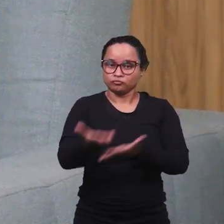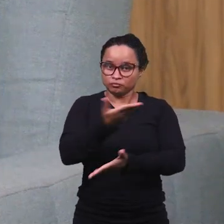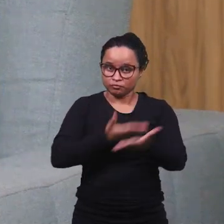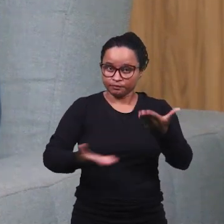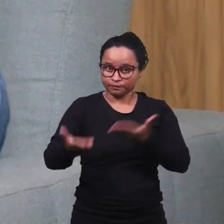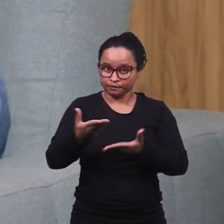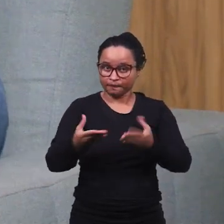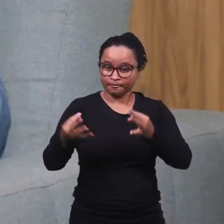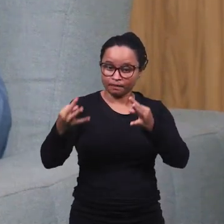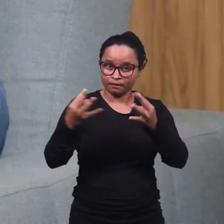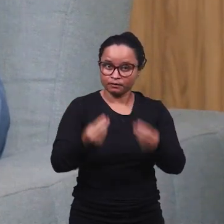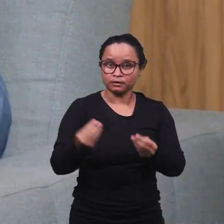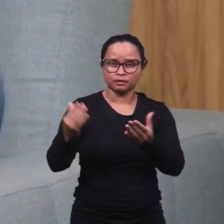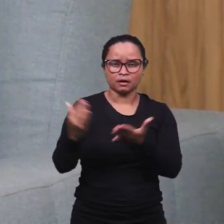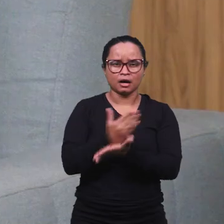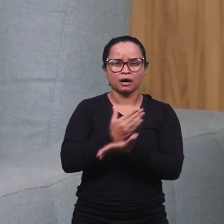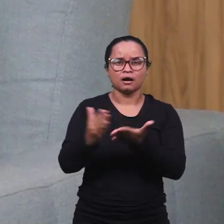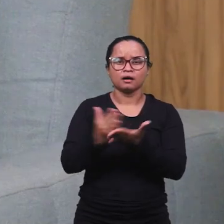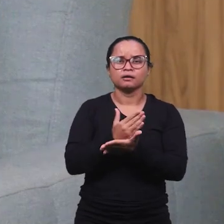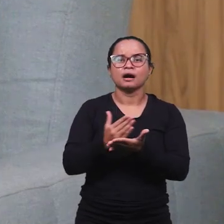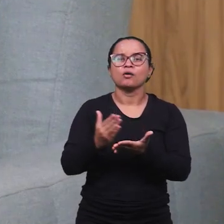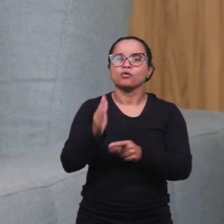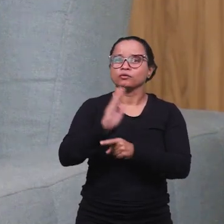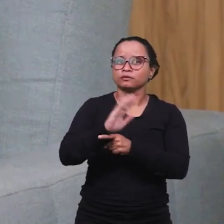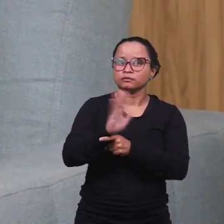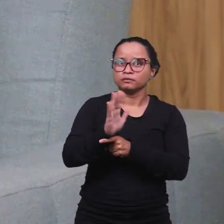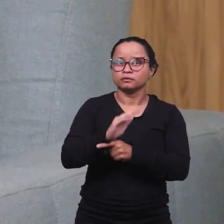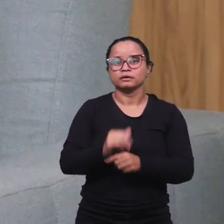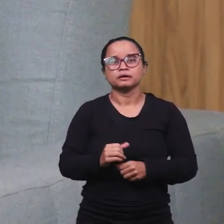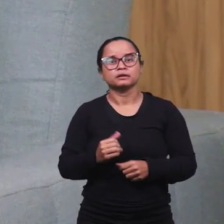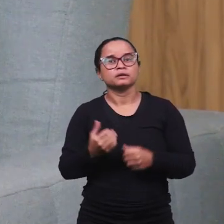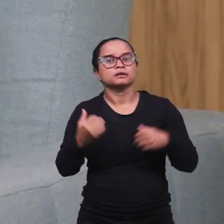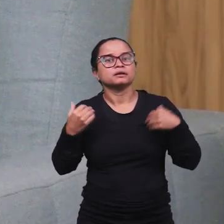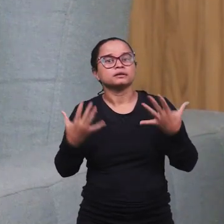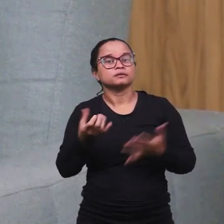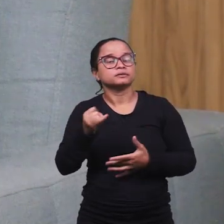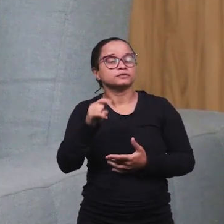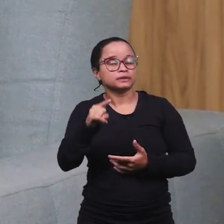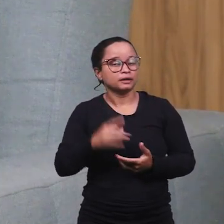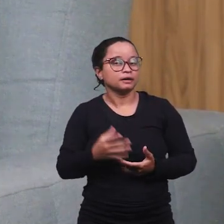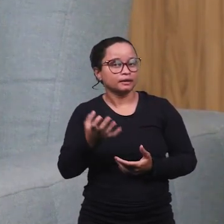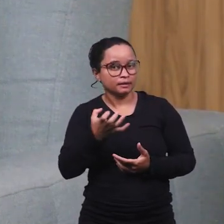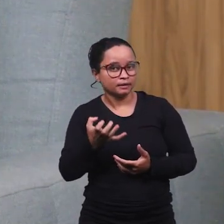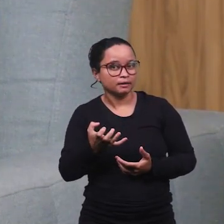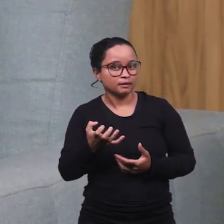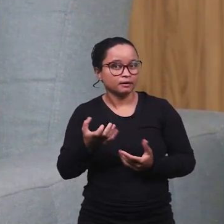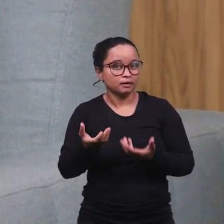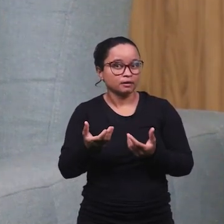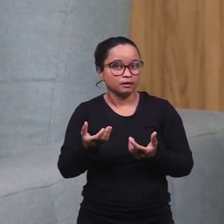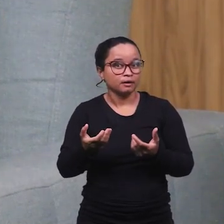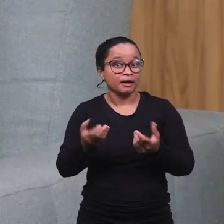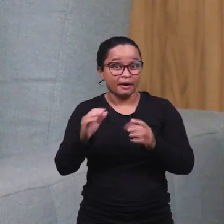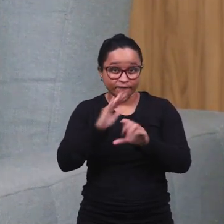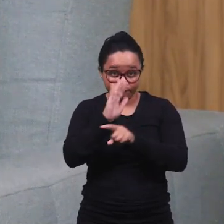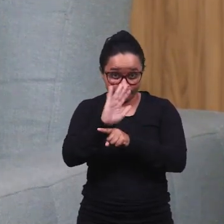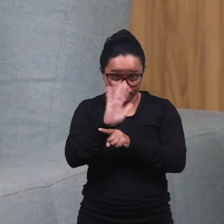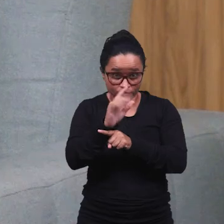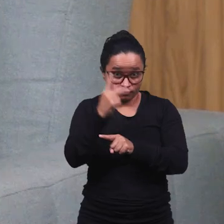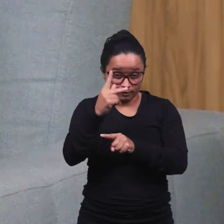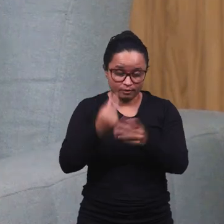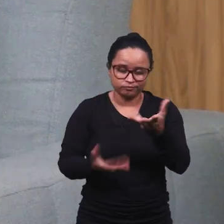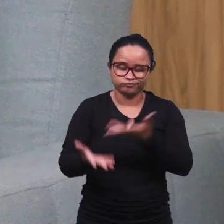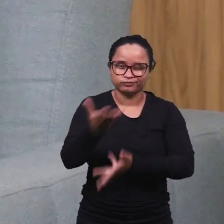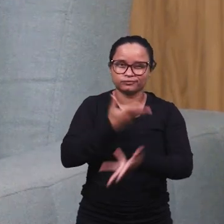poder compartilhar com todos alguns vídeos dos nossos irmãos. E se você ainda quer compartilhar o